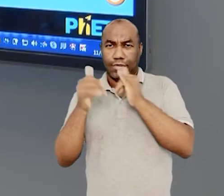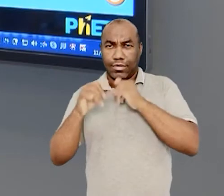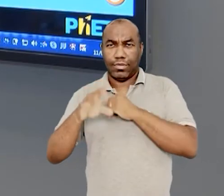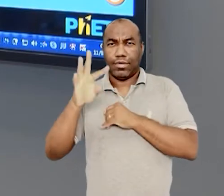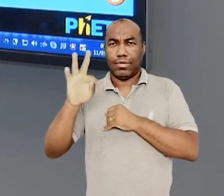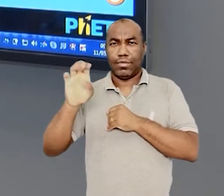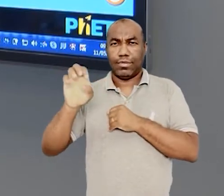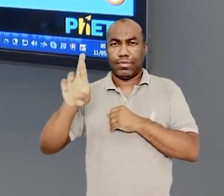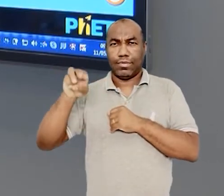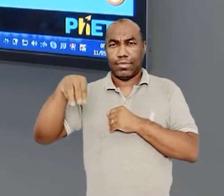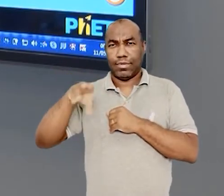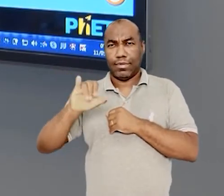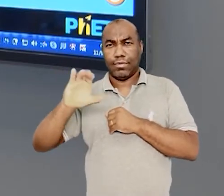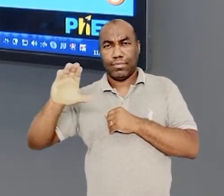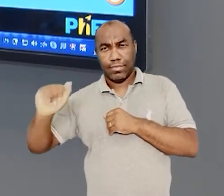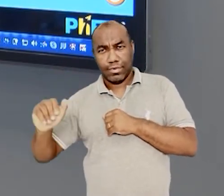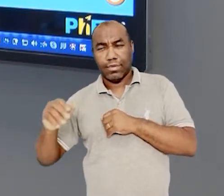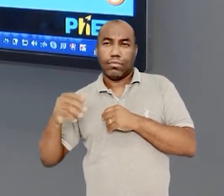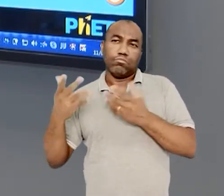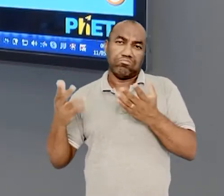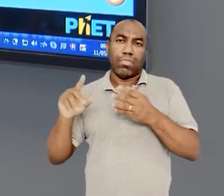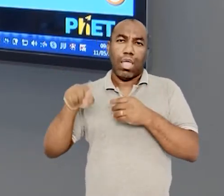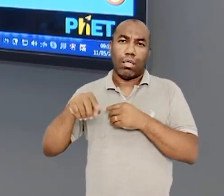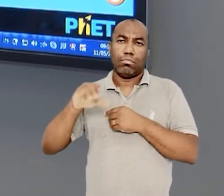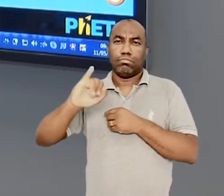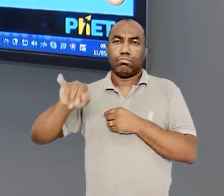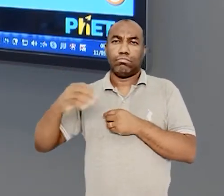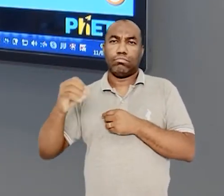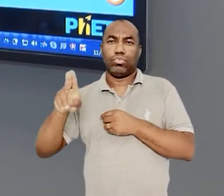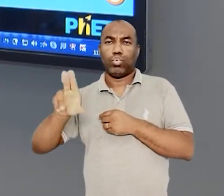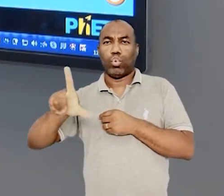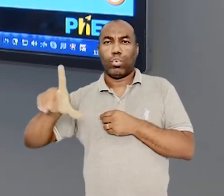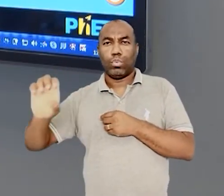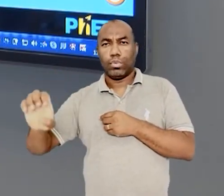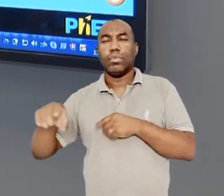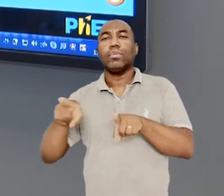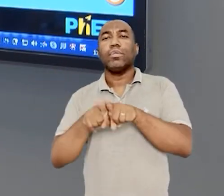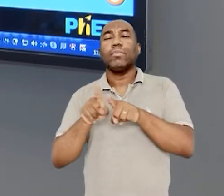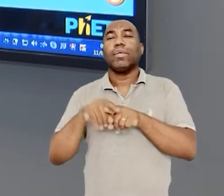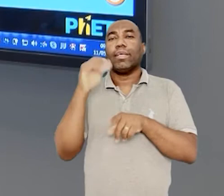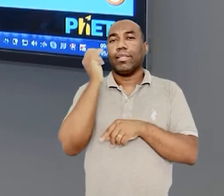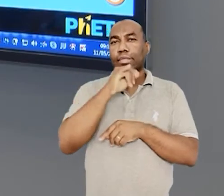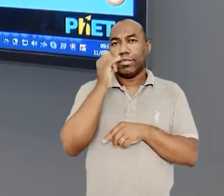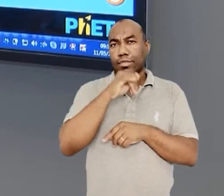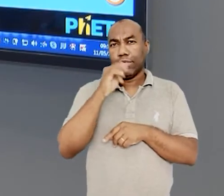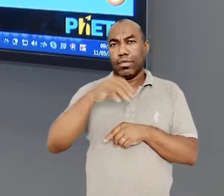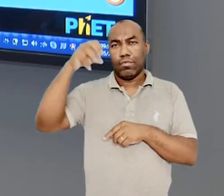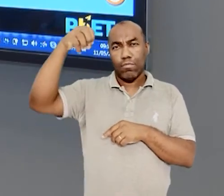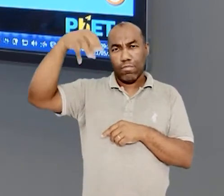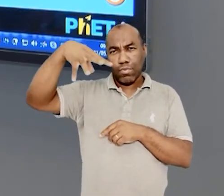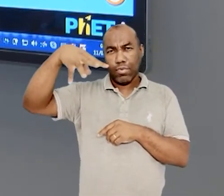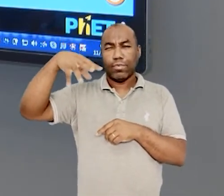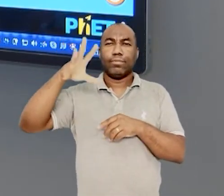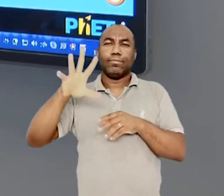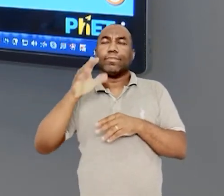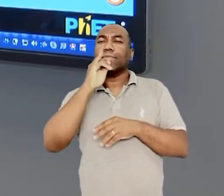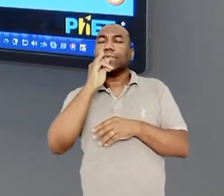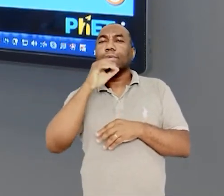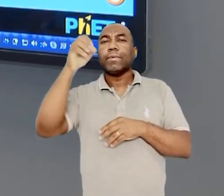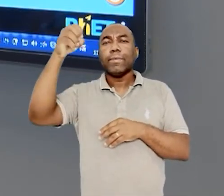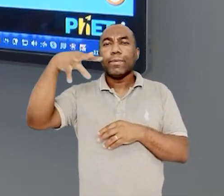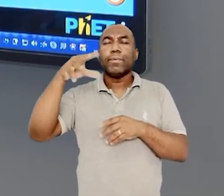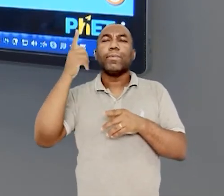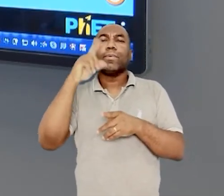potencial térmica, que é o efeito Joule, e a energia luminosa. Essa lâmpada